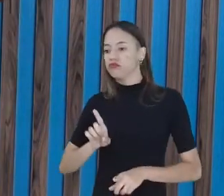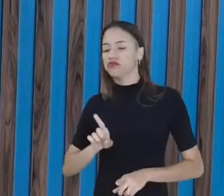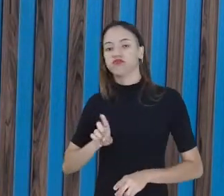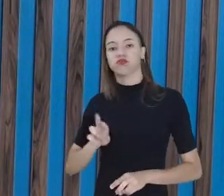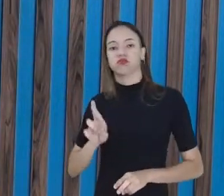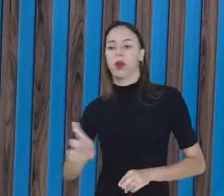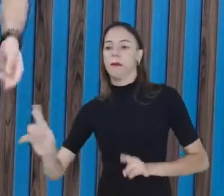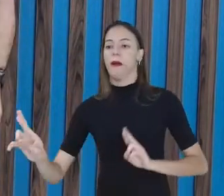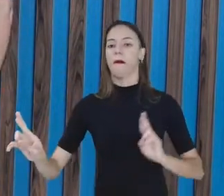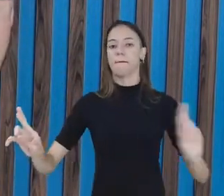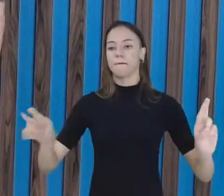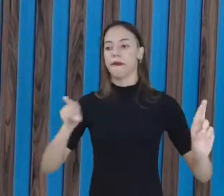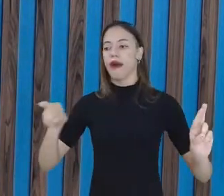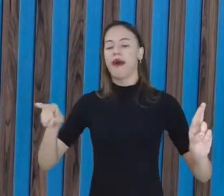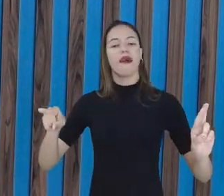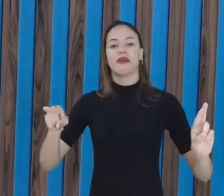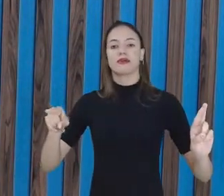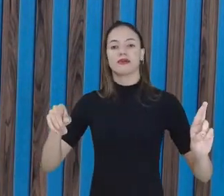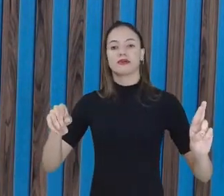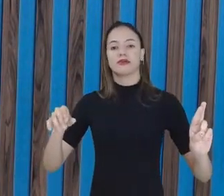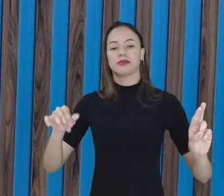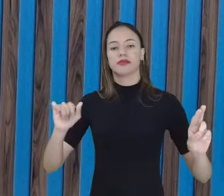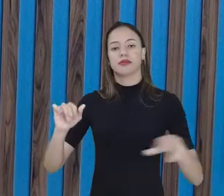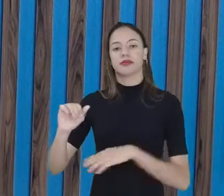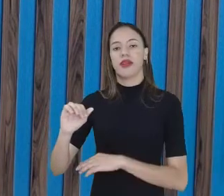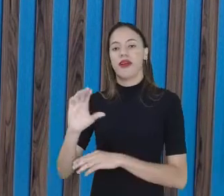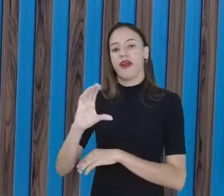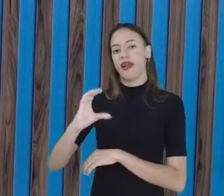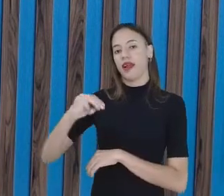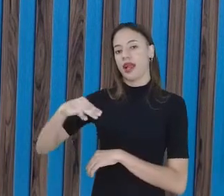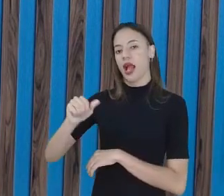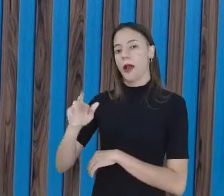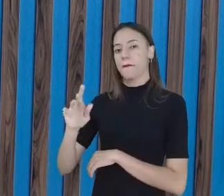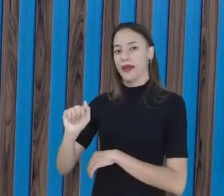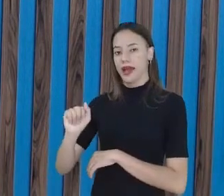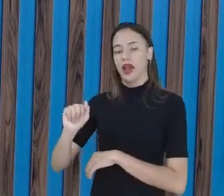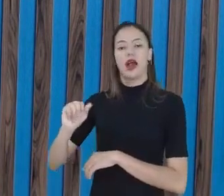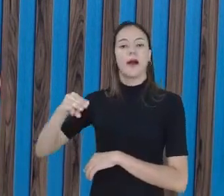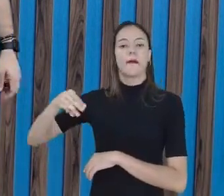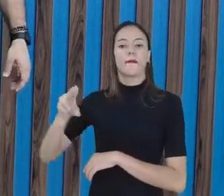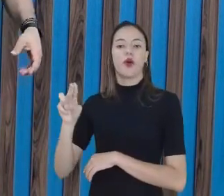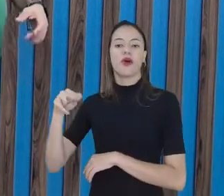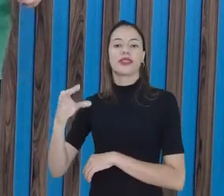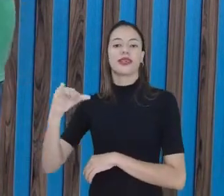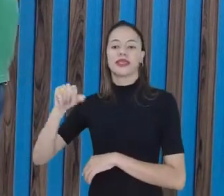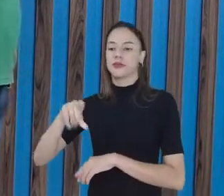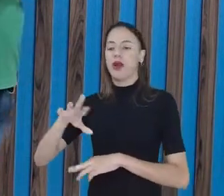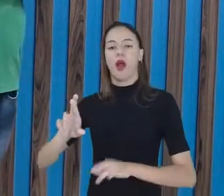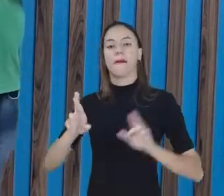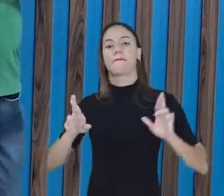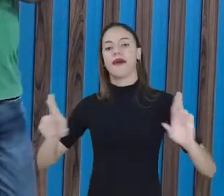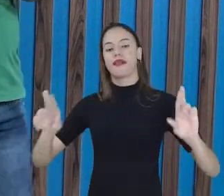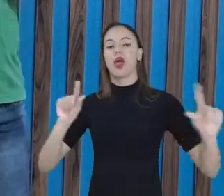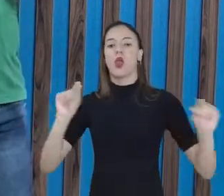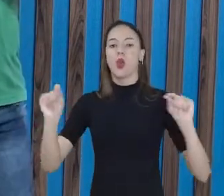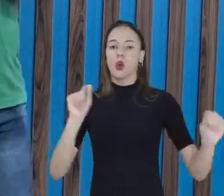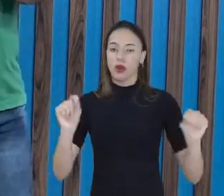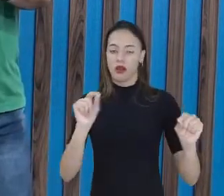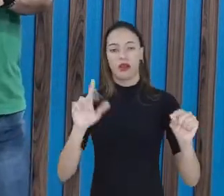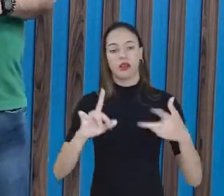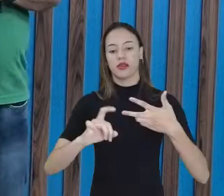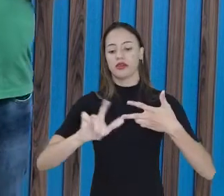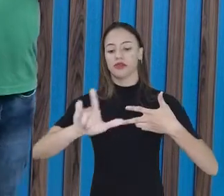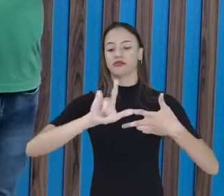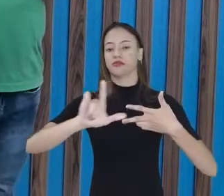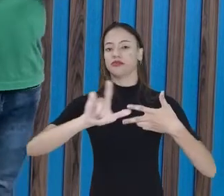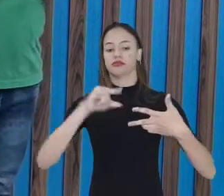né, representando aí o poder legislativo. O que é o poder legislativo? Aquele que vai redigir